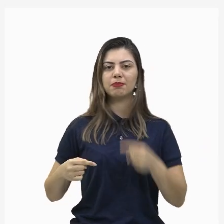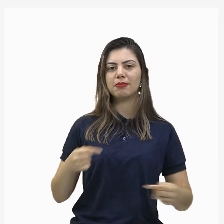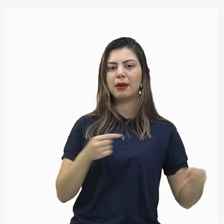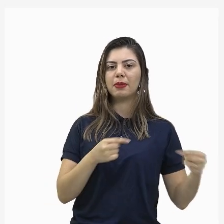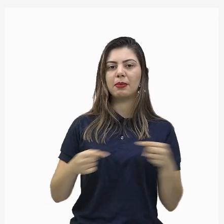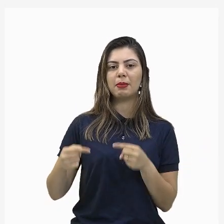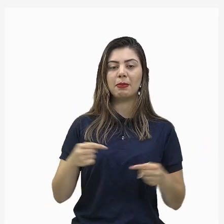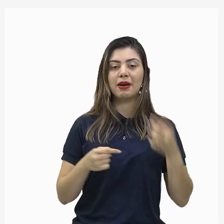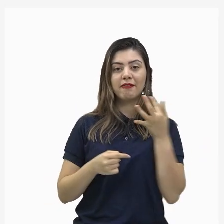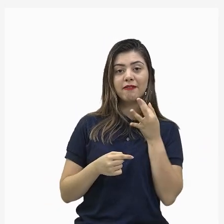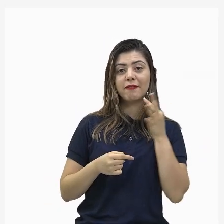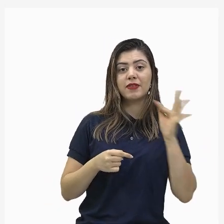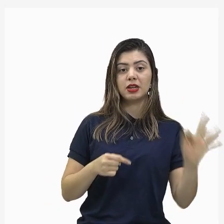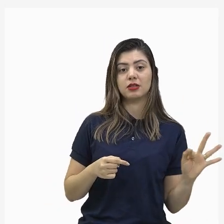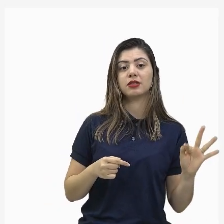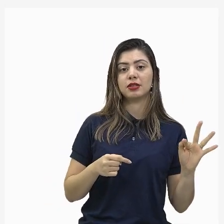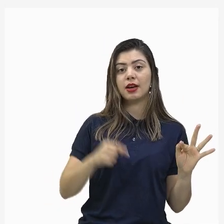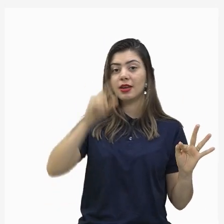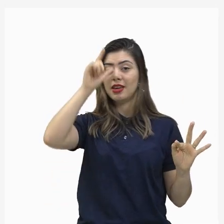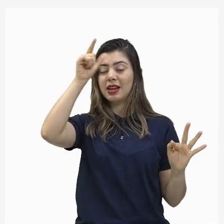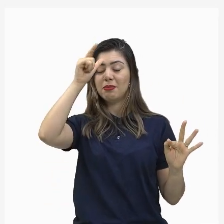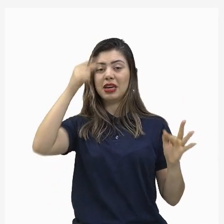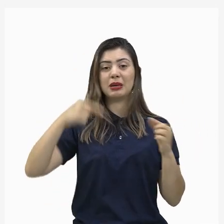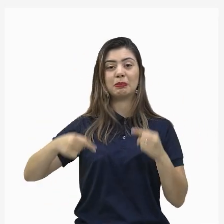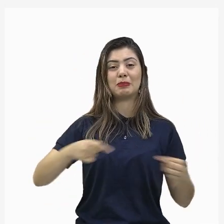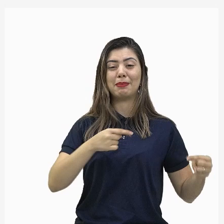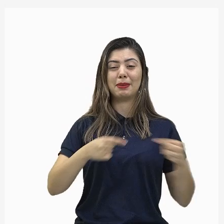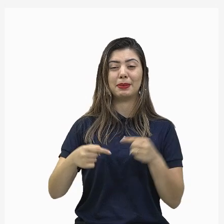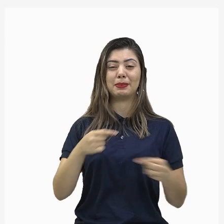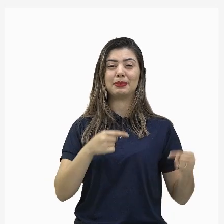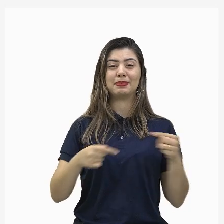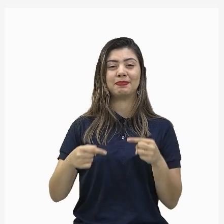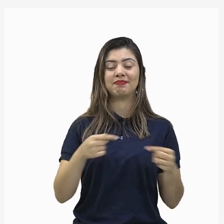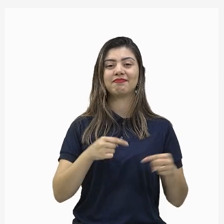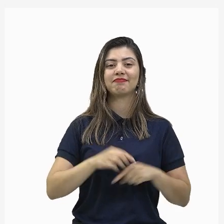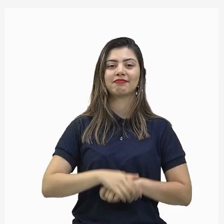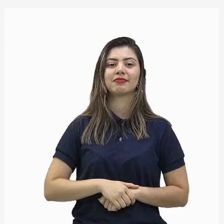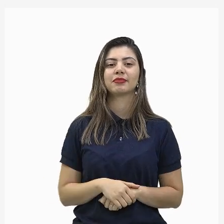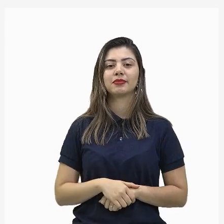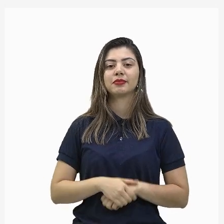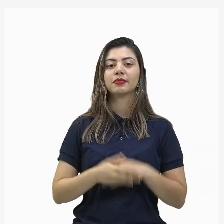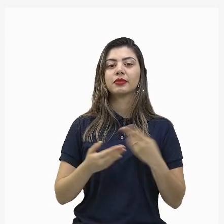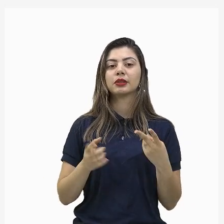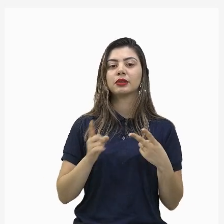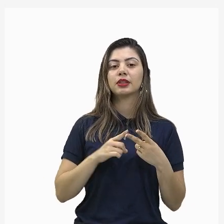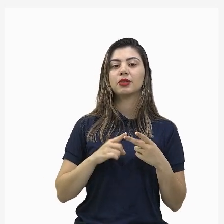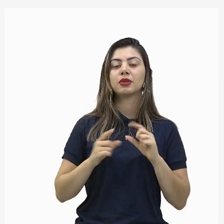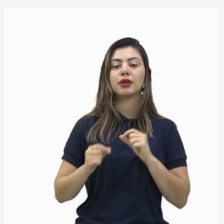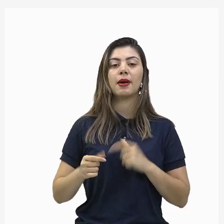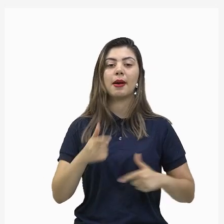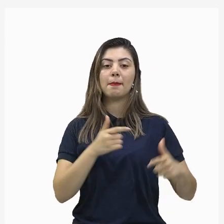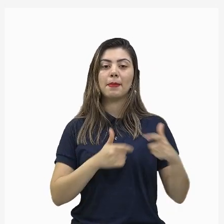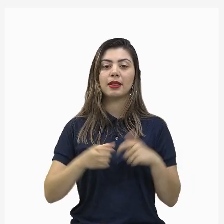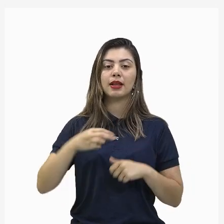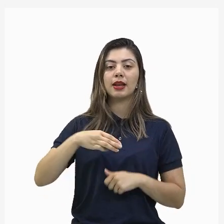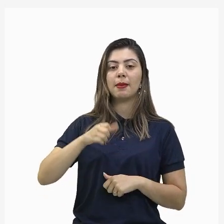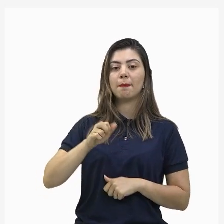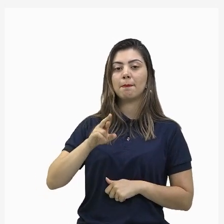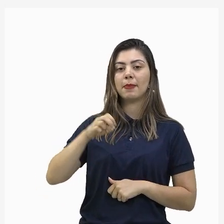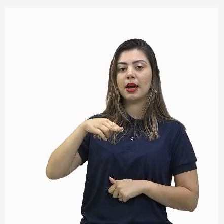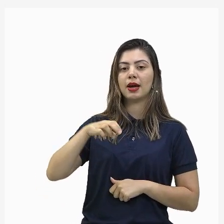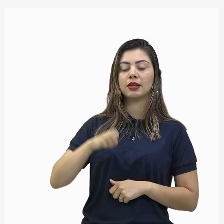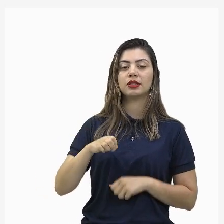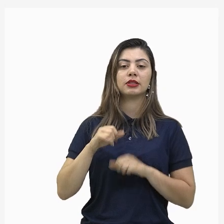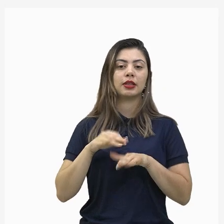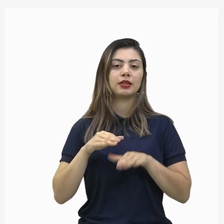entre França, principalmente ali, e Alemanha, tá? Então, nós temos aí a Batalha do Marne, que é setembro de 1914,